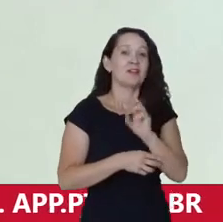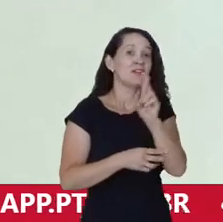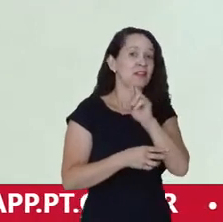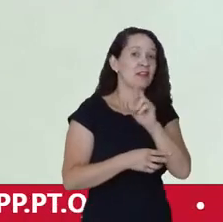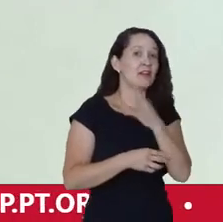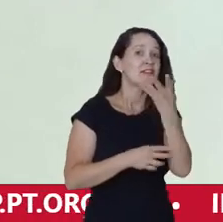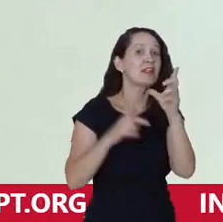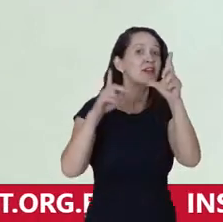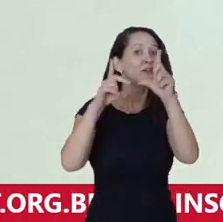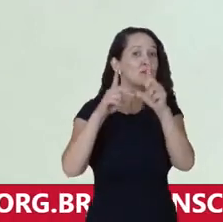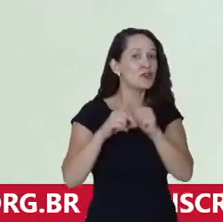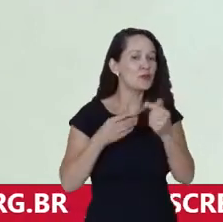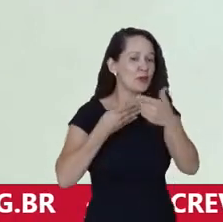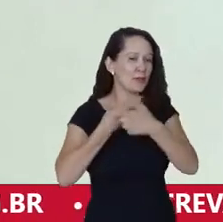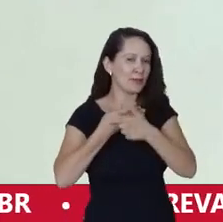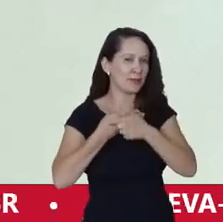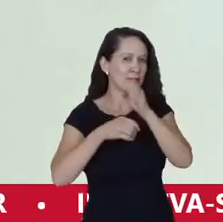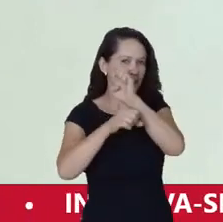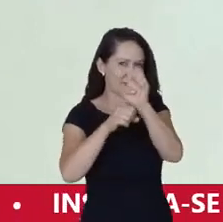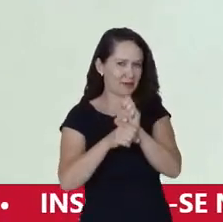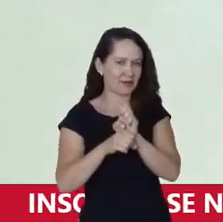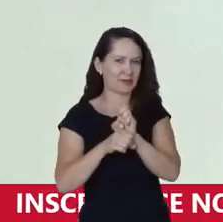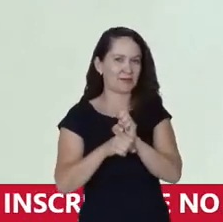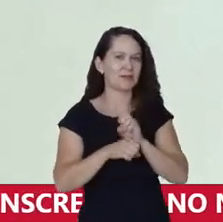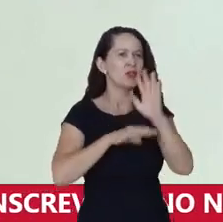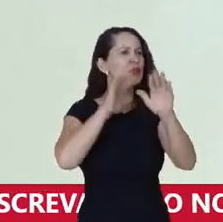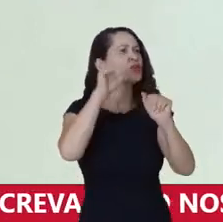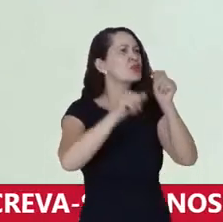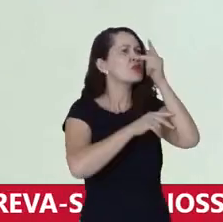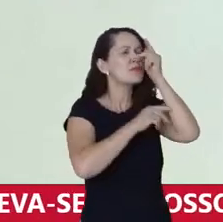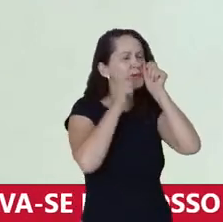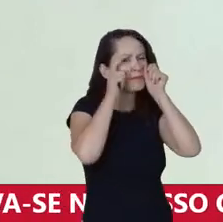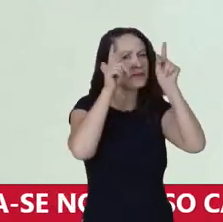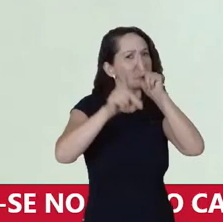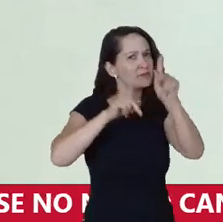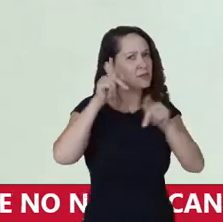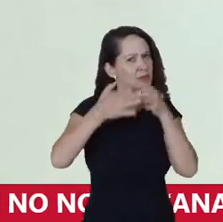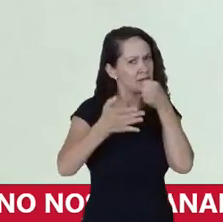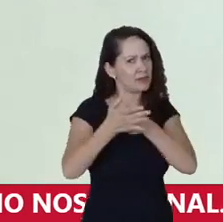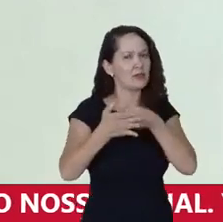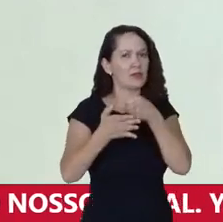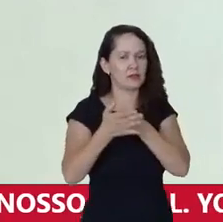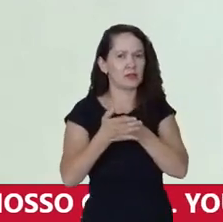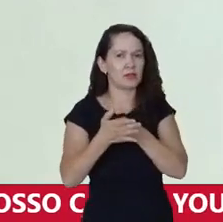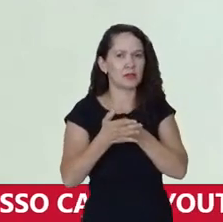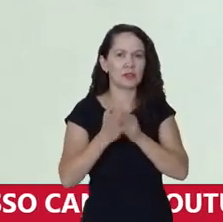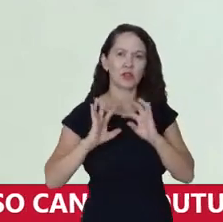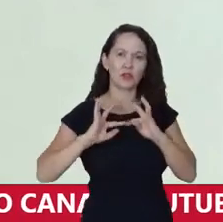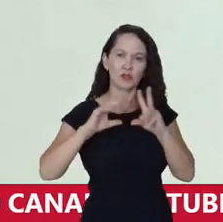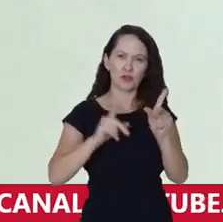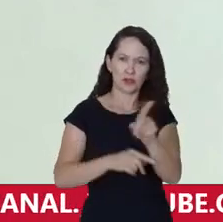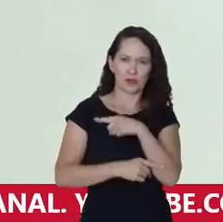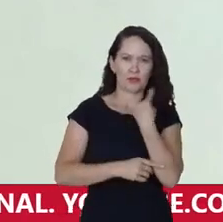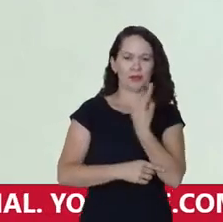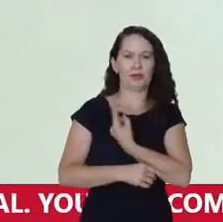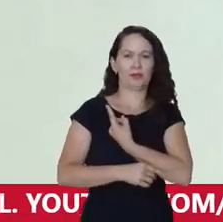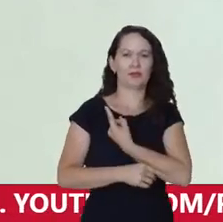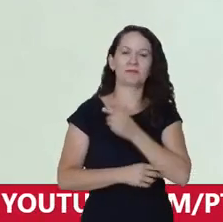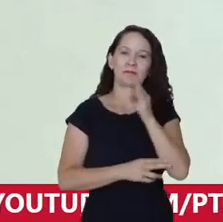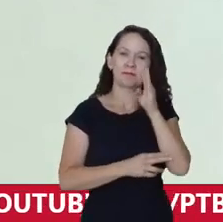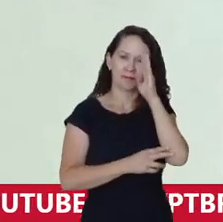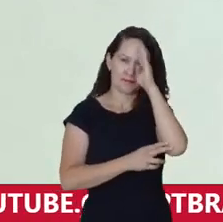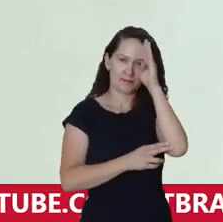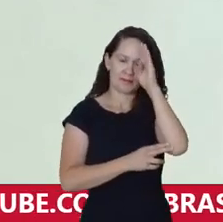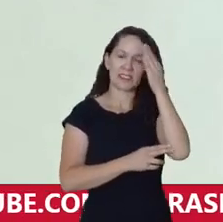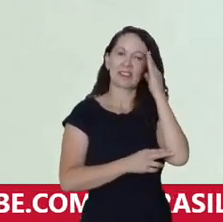também reduzir o papel do Estado. Então, a gente precisa chamar a atenção da população para que essa luta seja de todos nós,